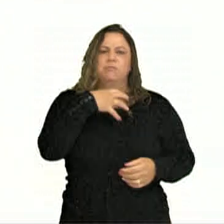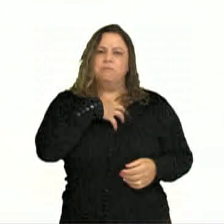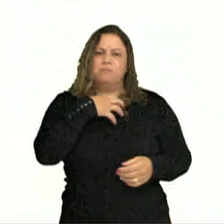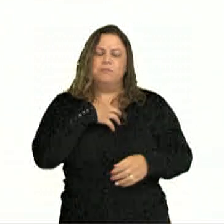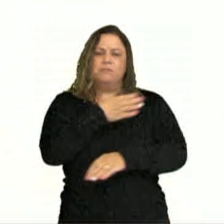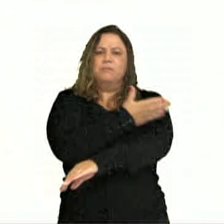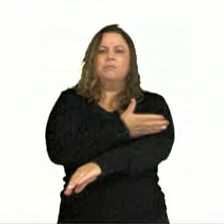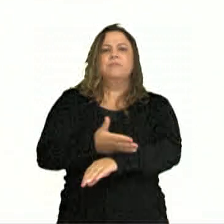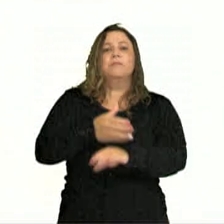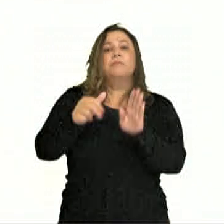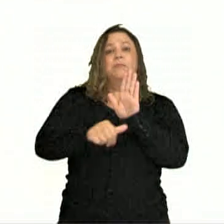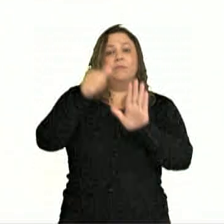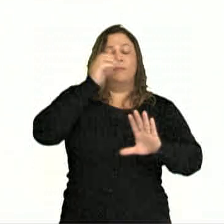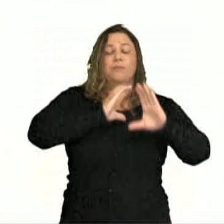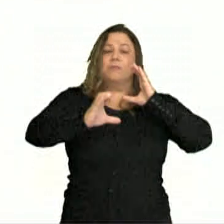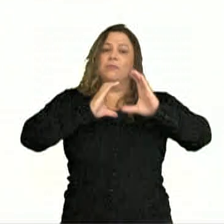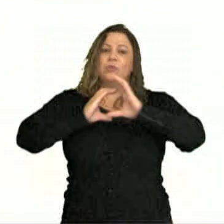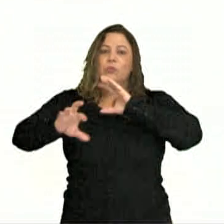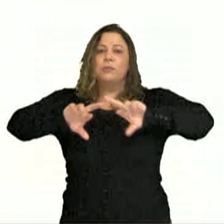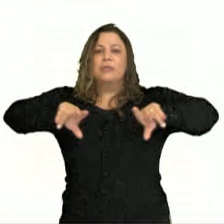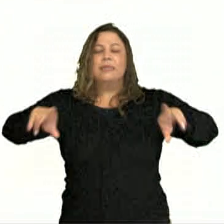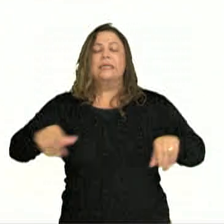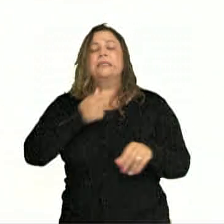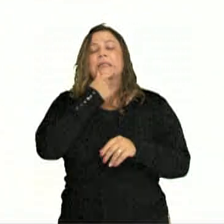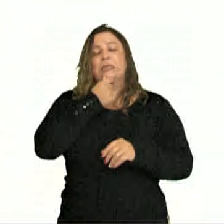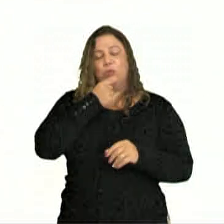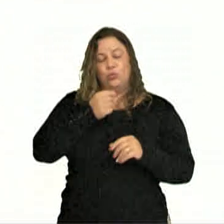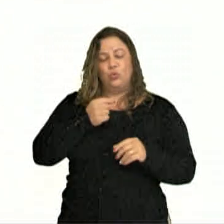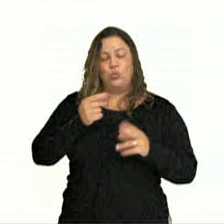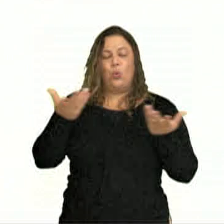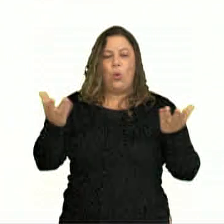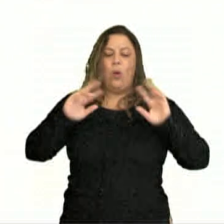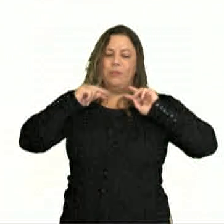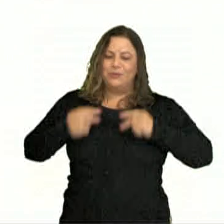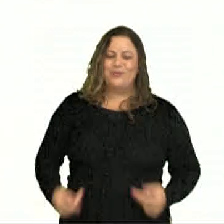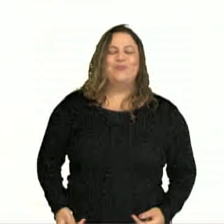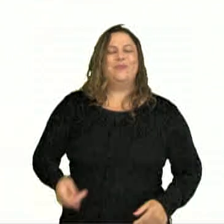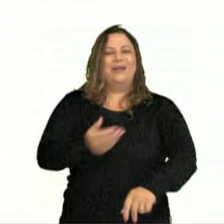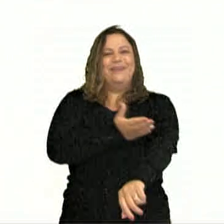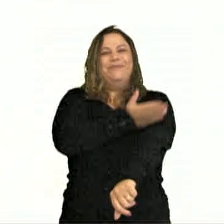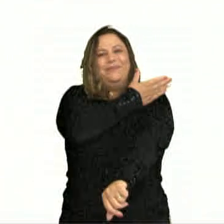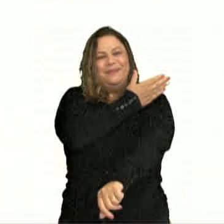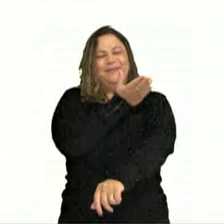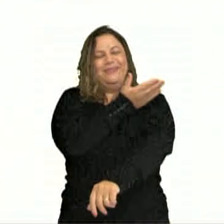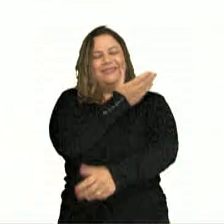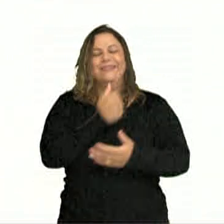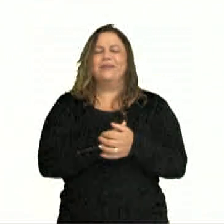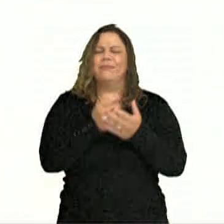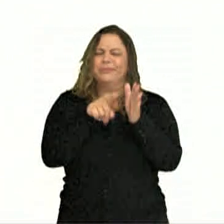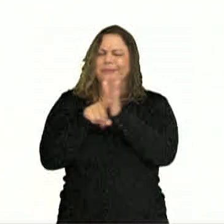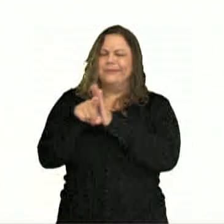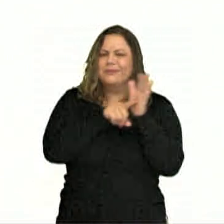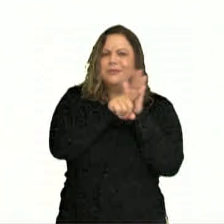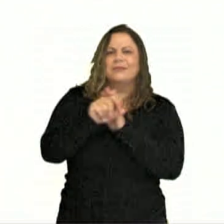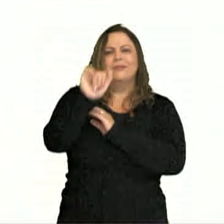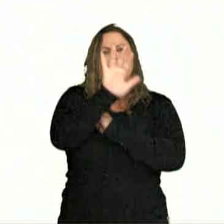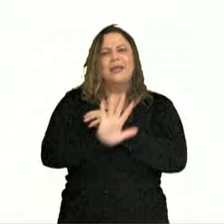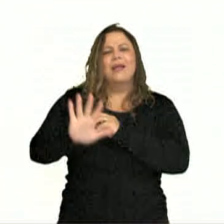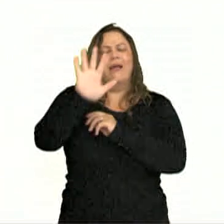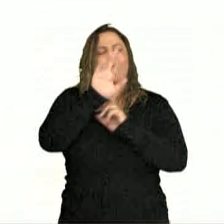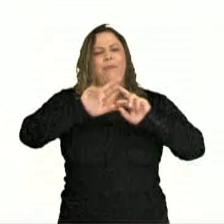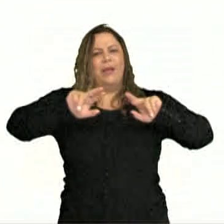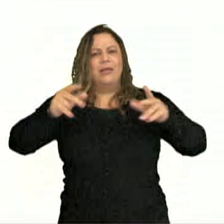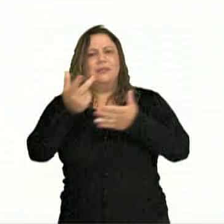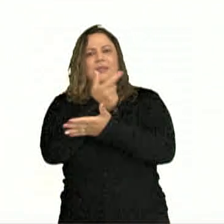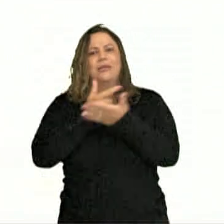primeiras manifestações de comunicação entre os homens primitivos. Pesquise aí na sua casa imagens de desenhos e pinturas representadas